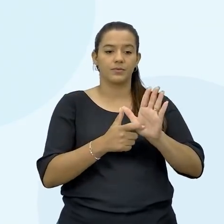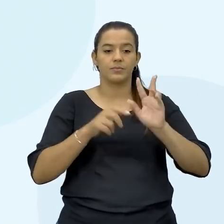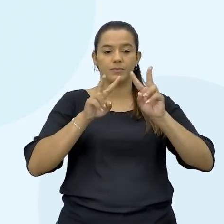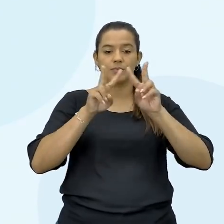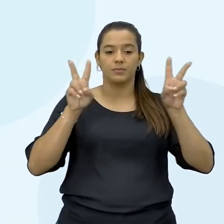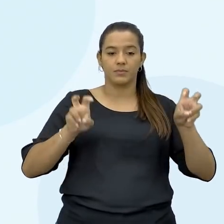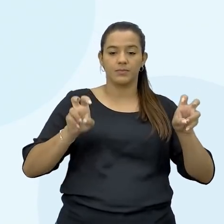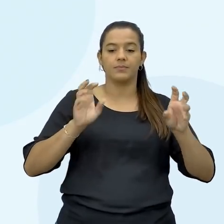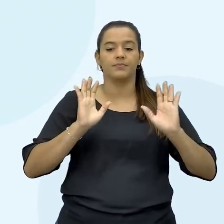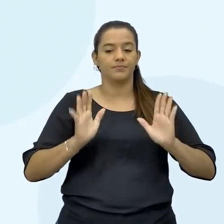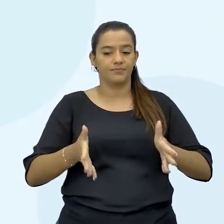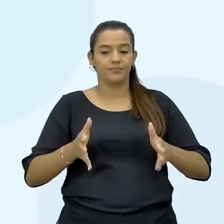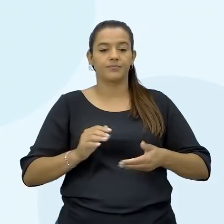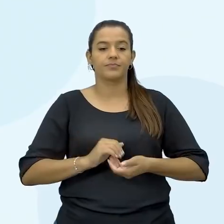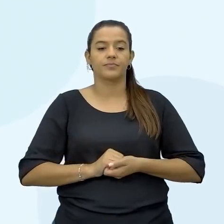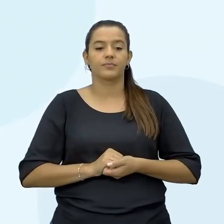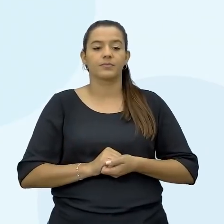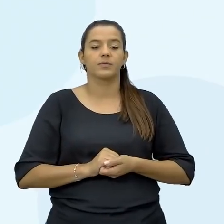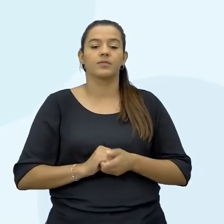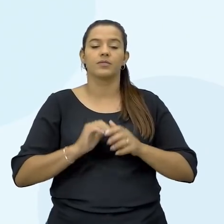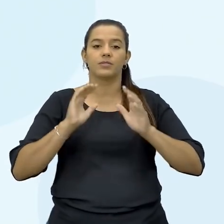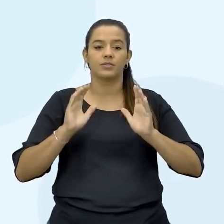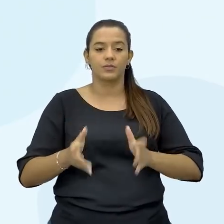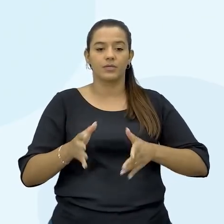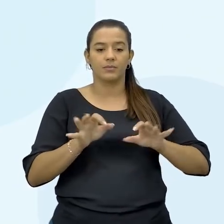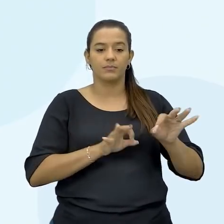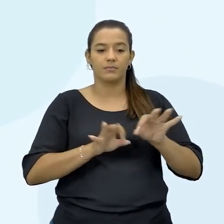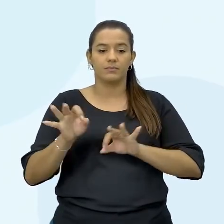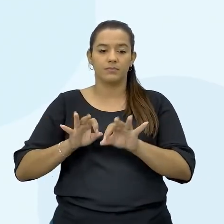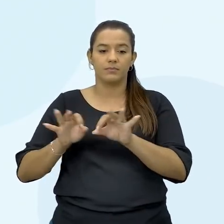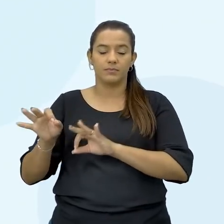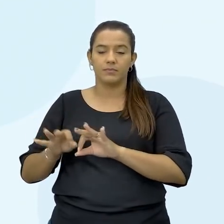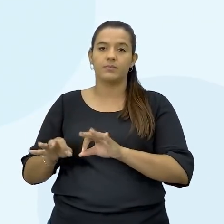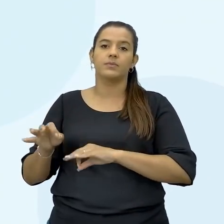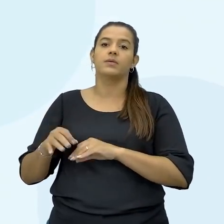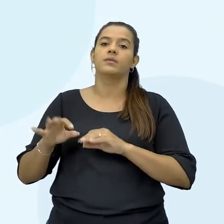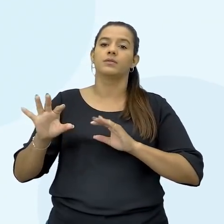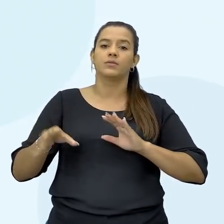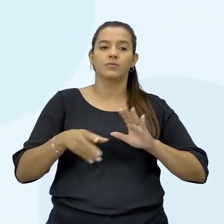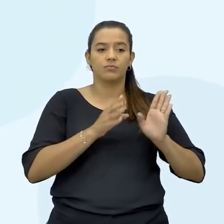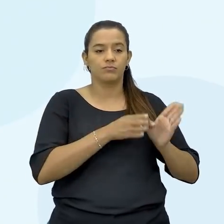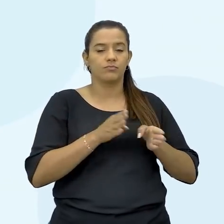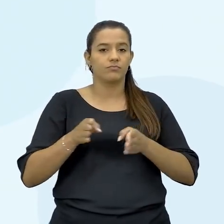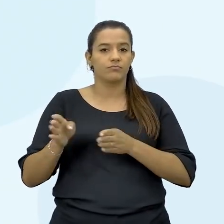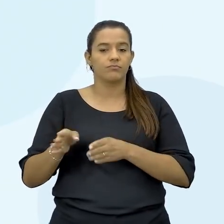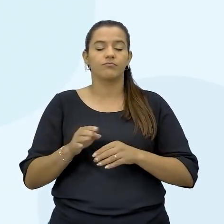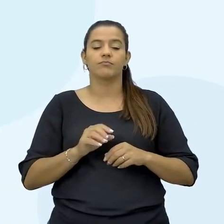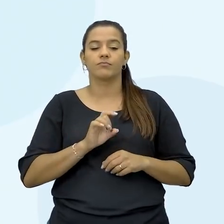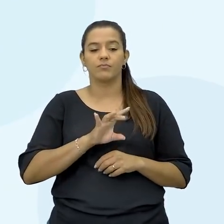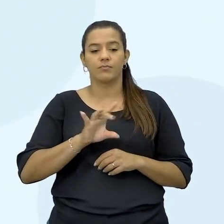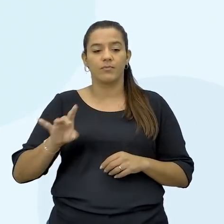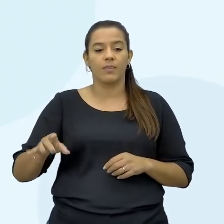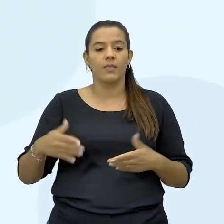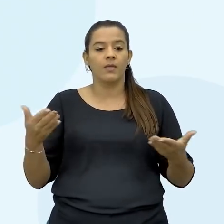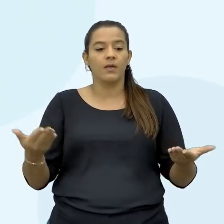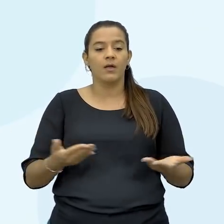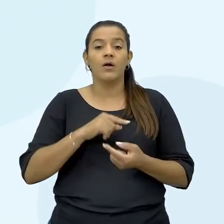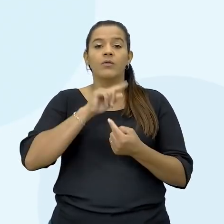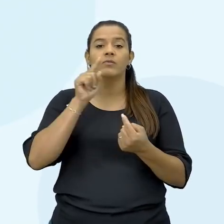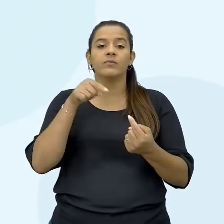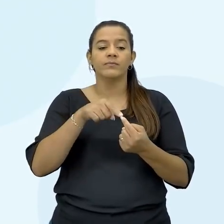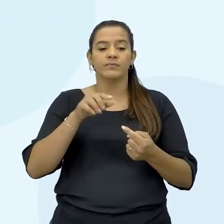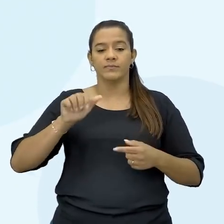tema, já preparamos o diário de bordo. Iremos apresentar aí os objetivos da nossa